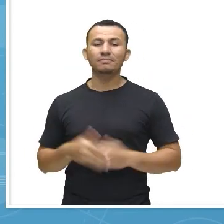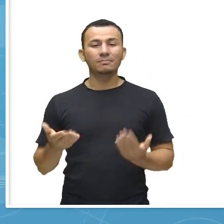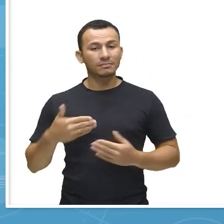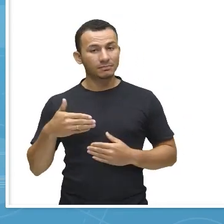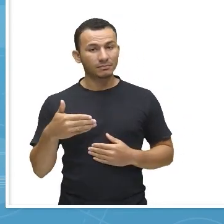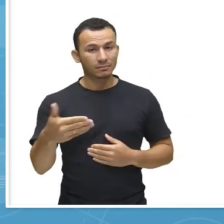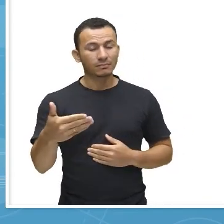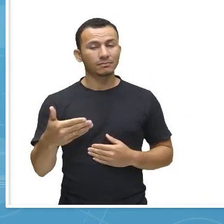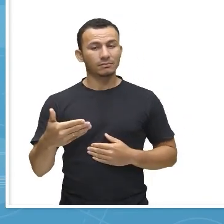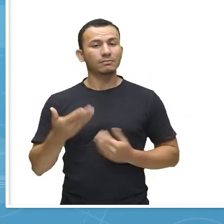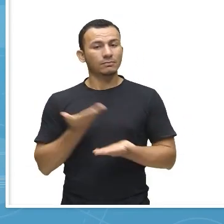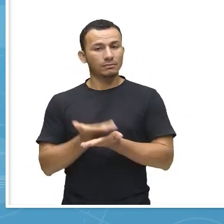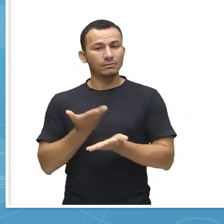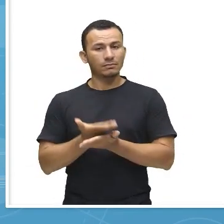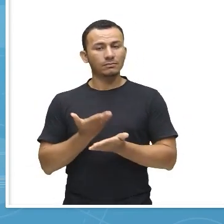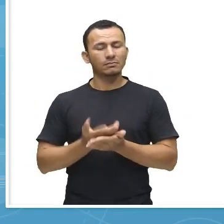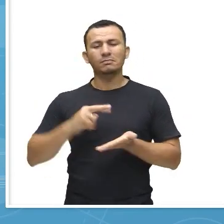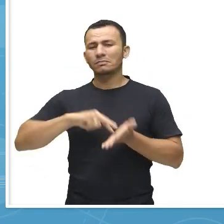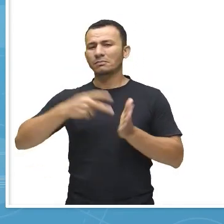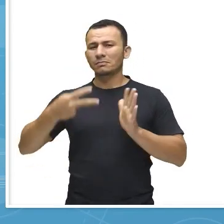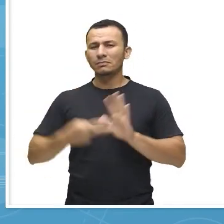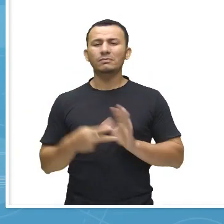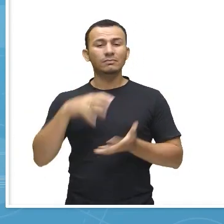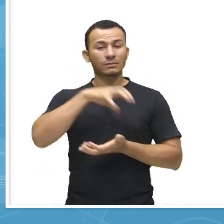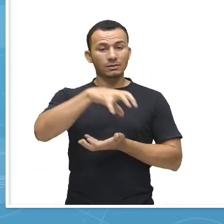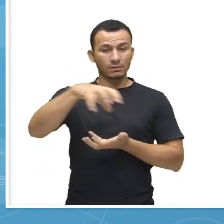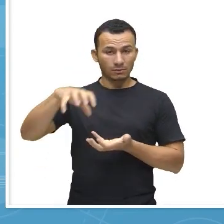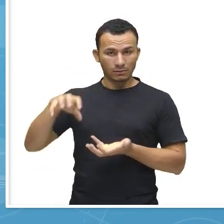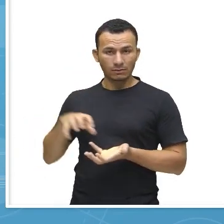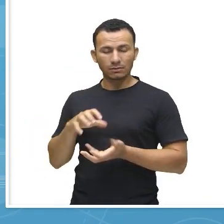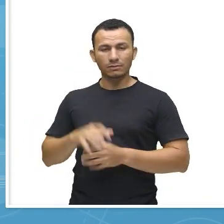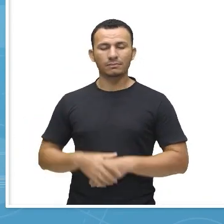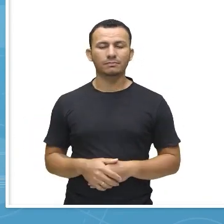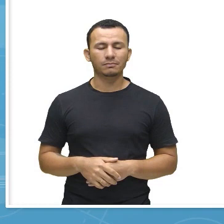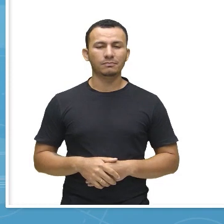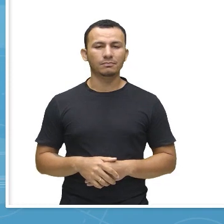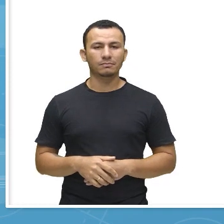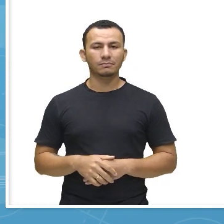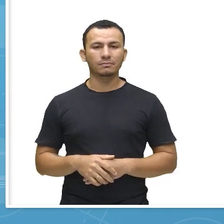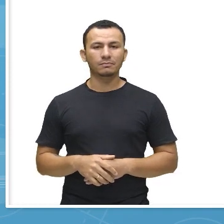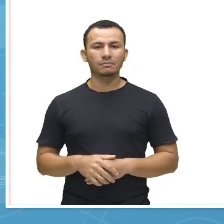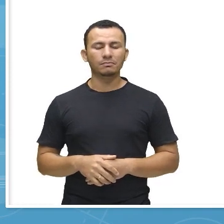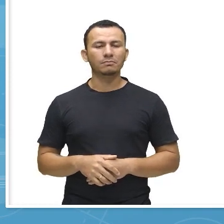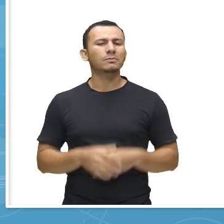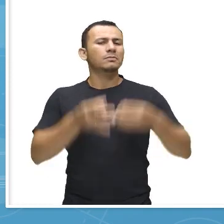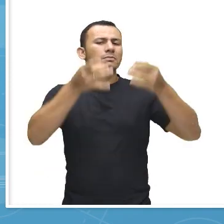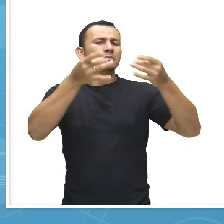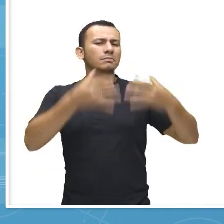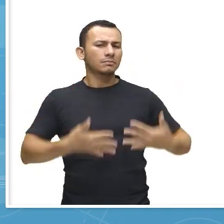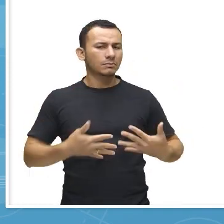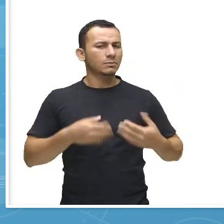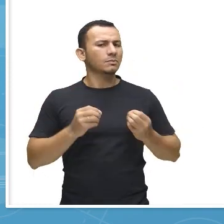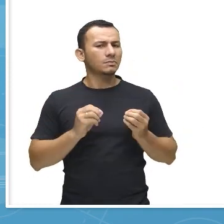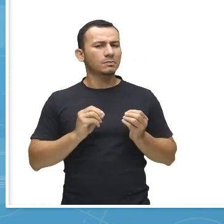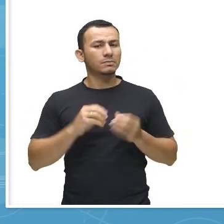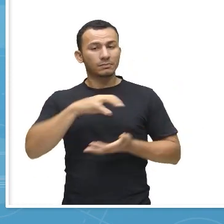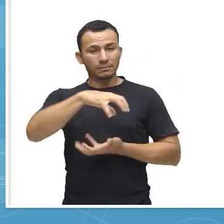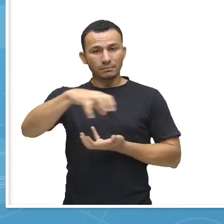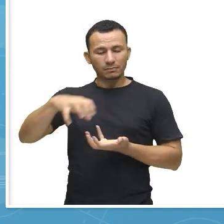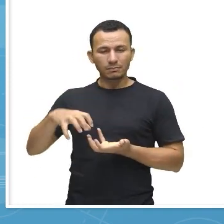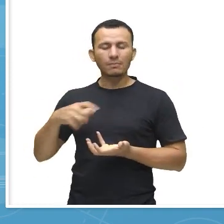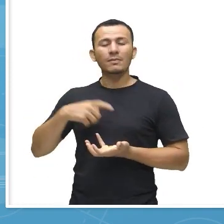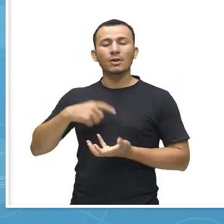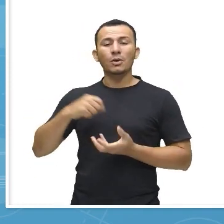iniciar sabendo o que são os continentes. Então, vamos lá, a definição do que é um continente. São